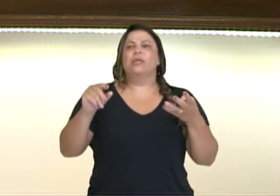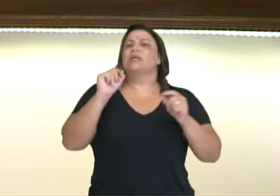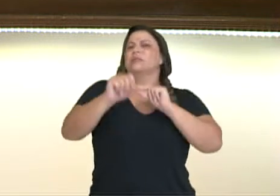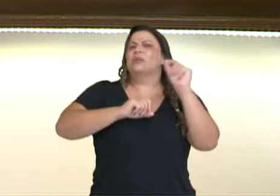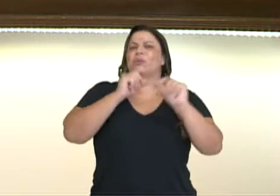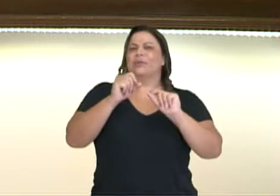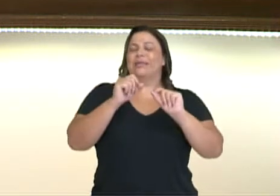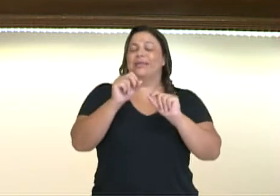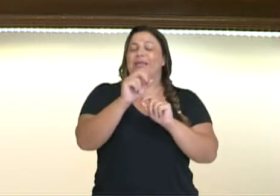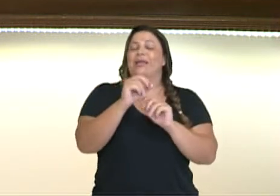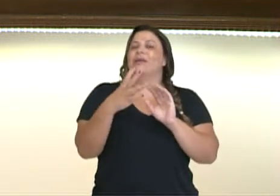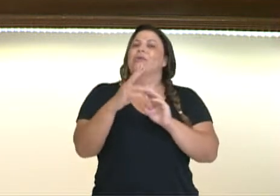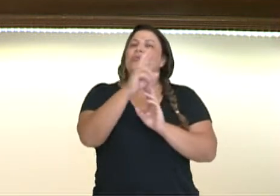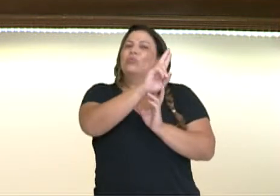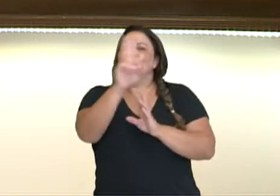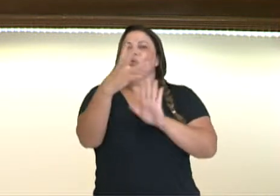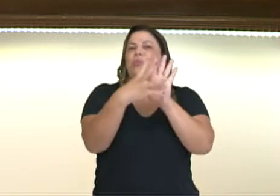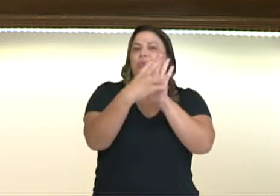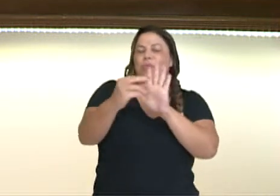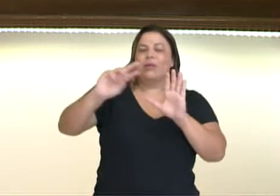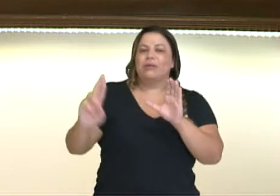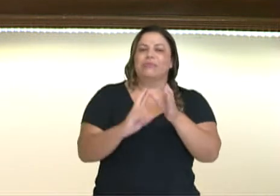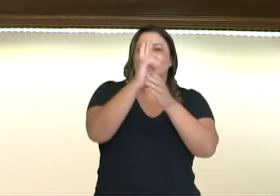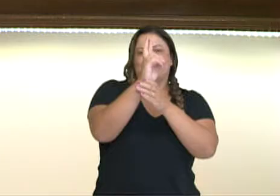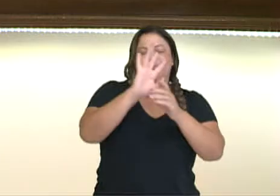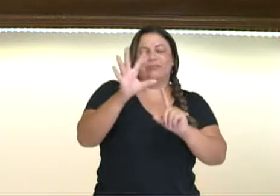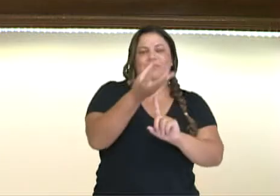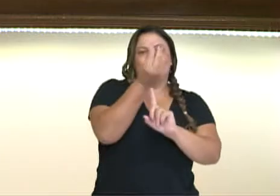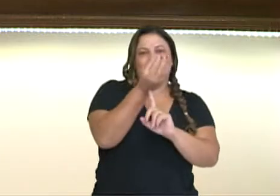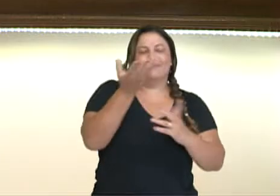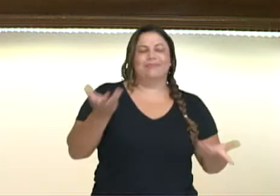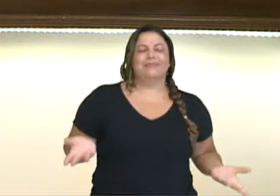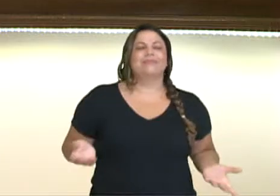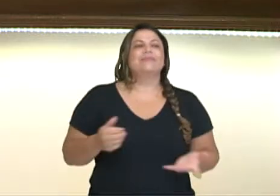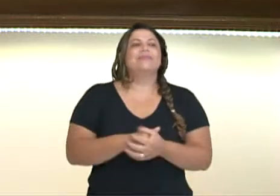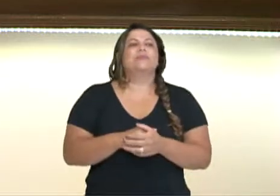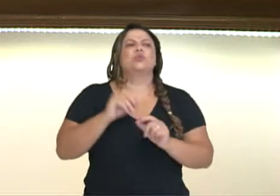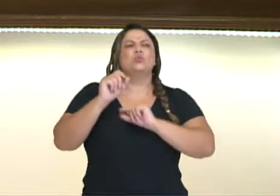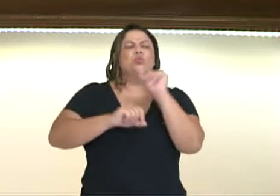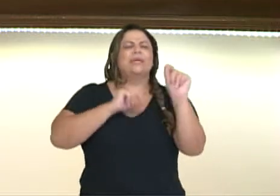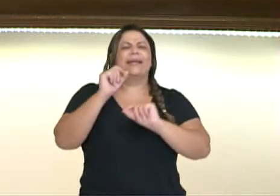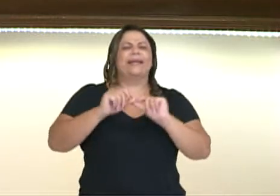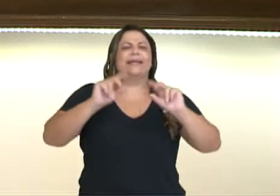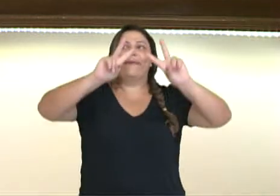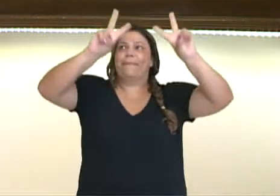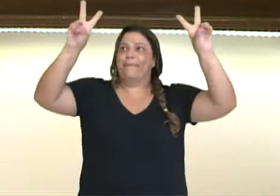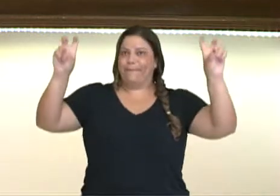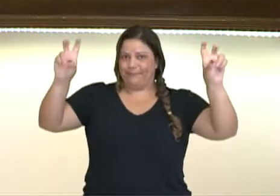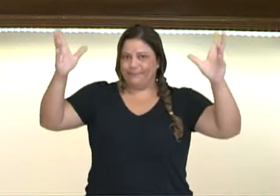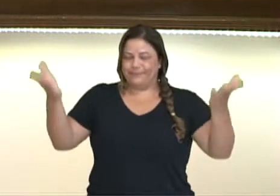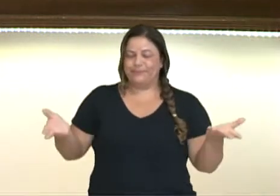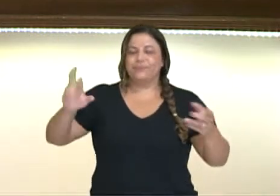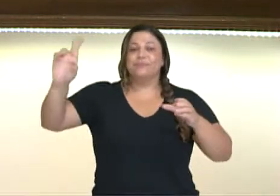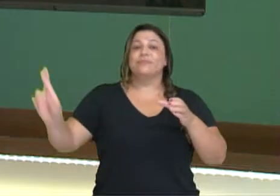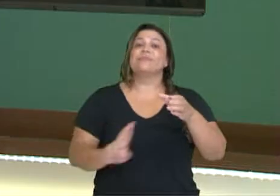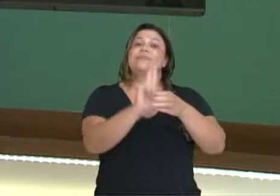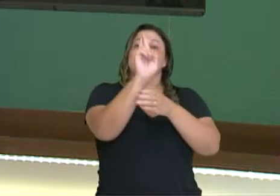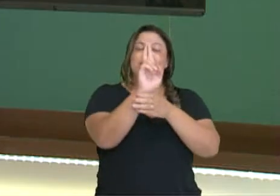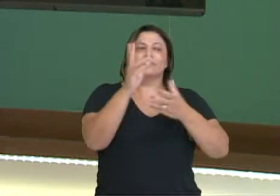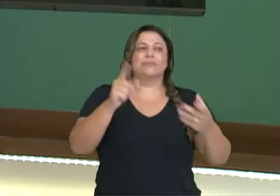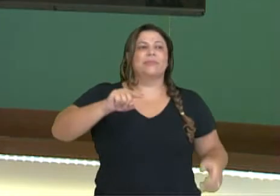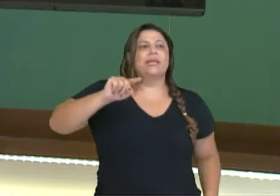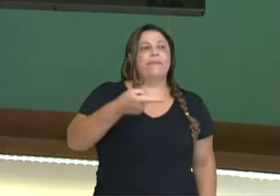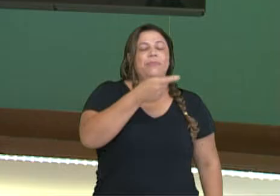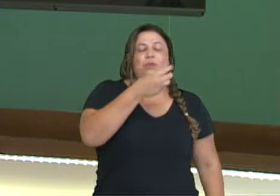Renascimento. Gente, vamos lá. Enfim, o que é o Renascimento? Vou ler o textinho aqui e a gente vai explicar. O termo Renascimento, de